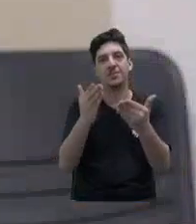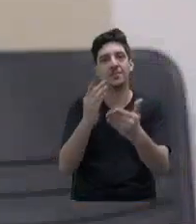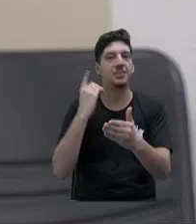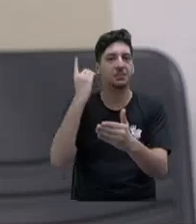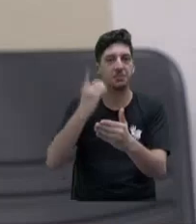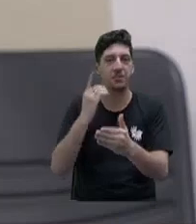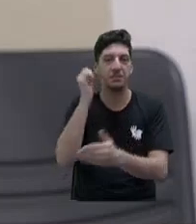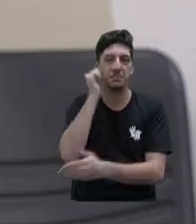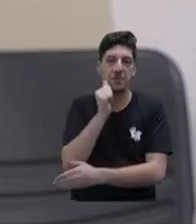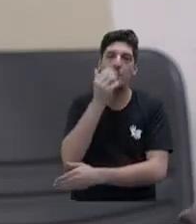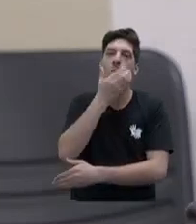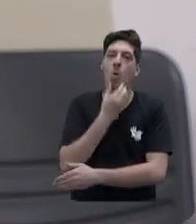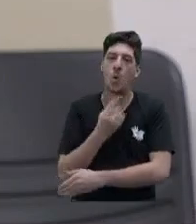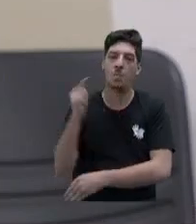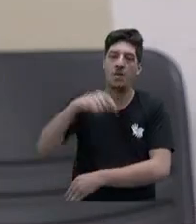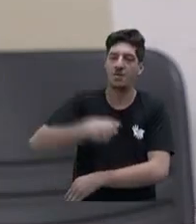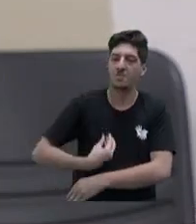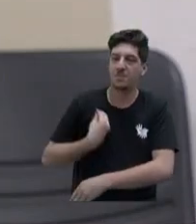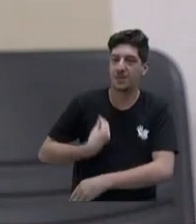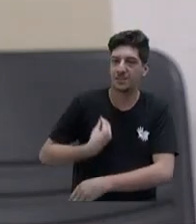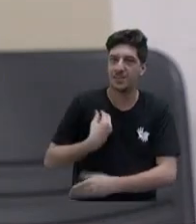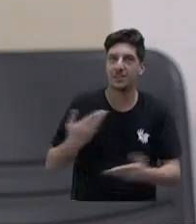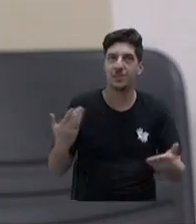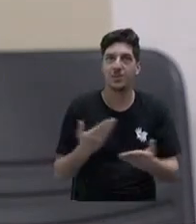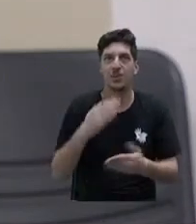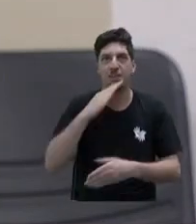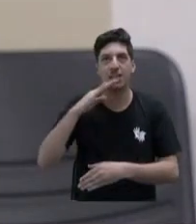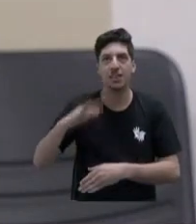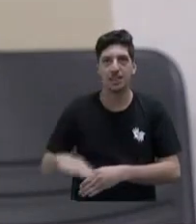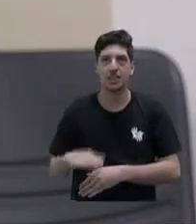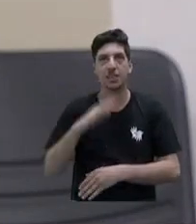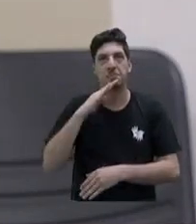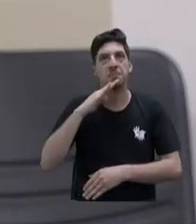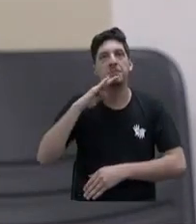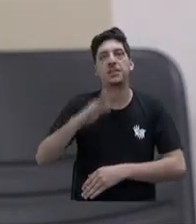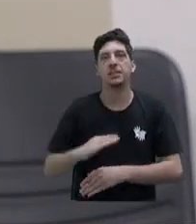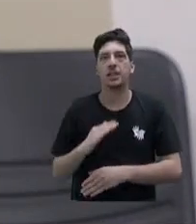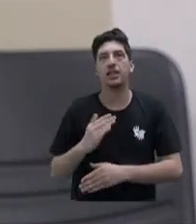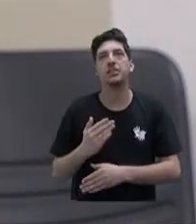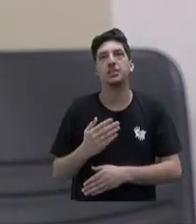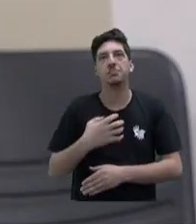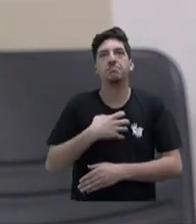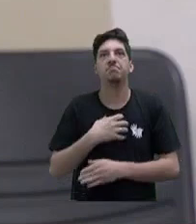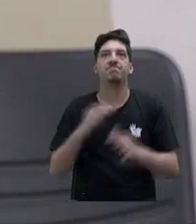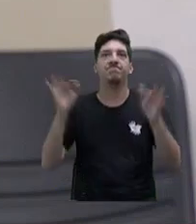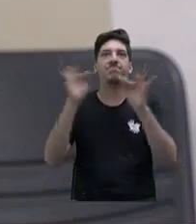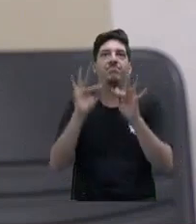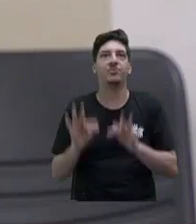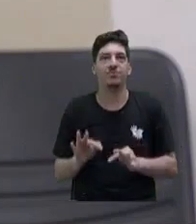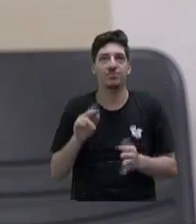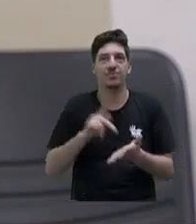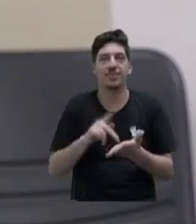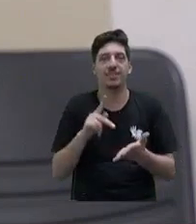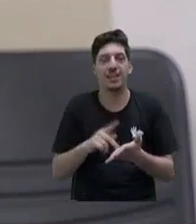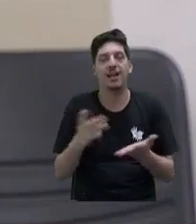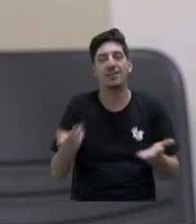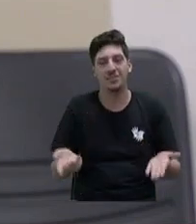e deputadas que passaram aqui hoje nessa tarde, uma tarde muito, para mim, muito feliz,